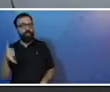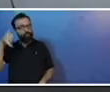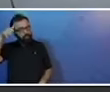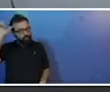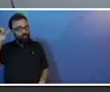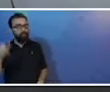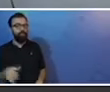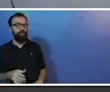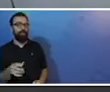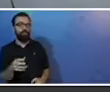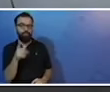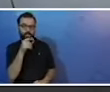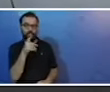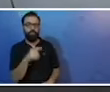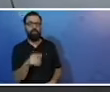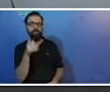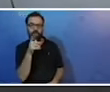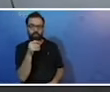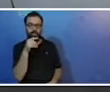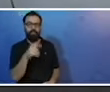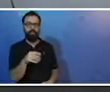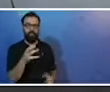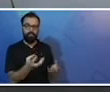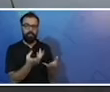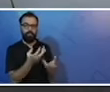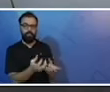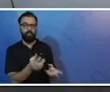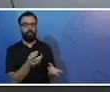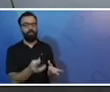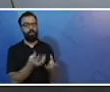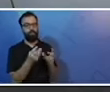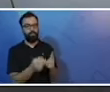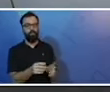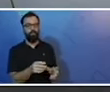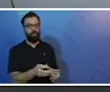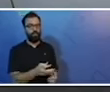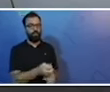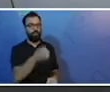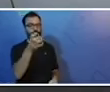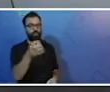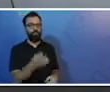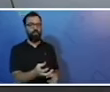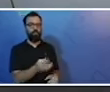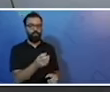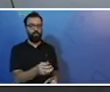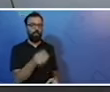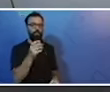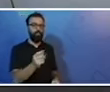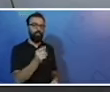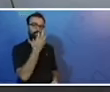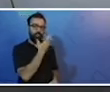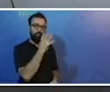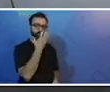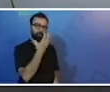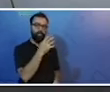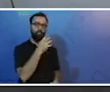água o boi na água água no fogo o fogo no pau o pau no